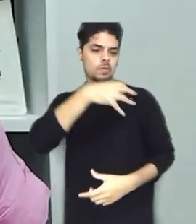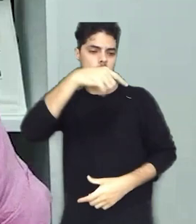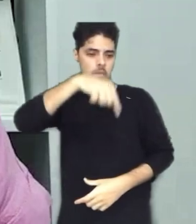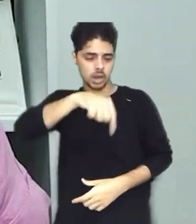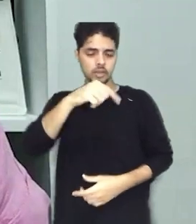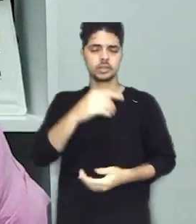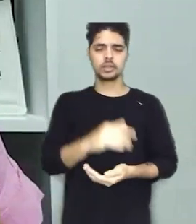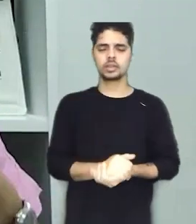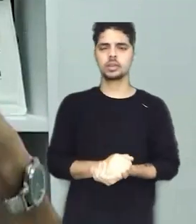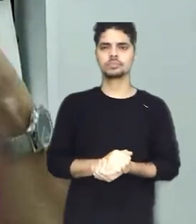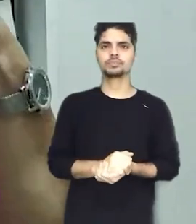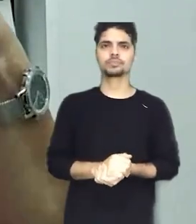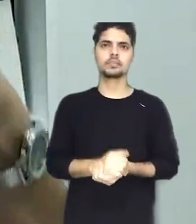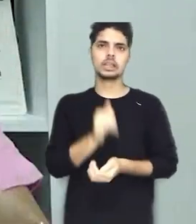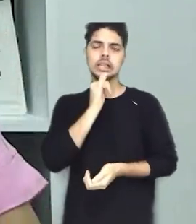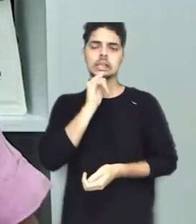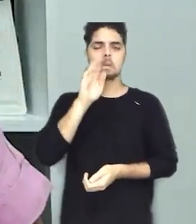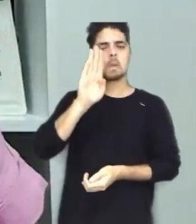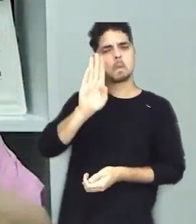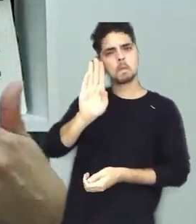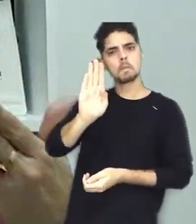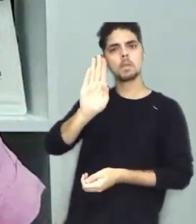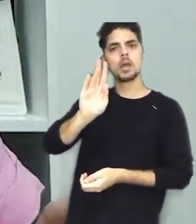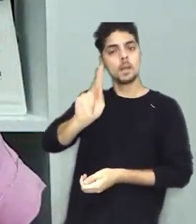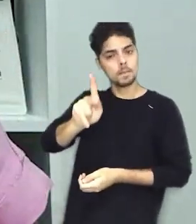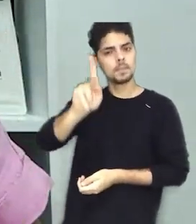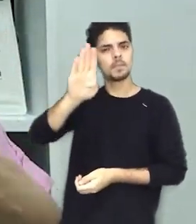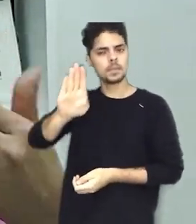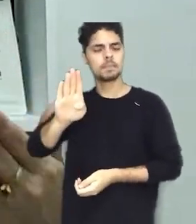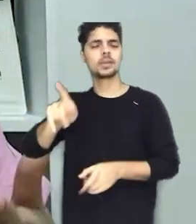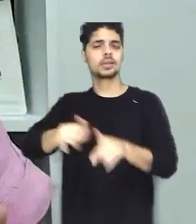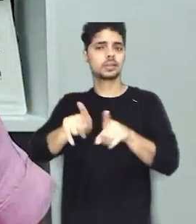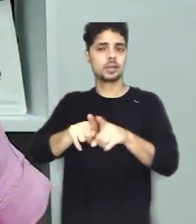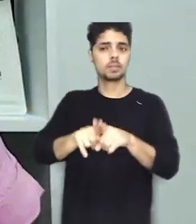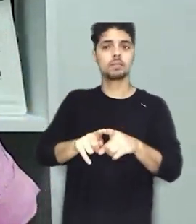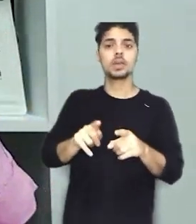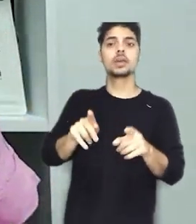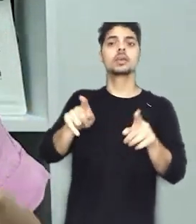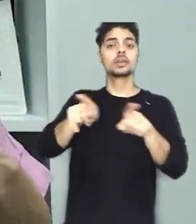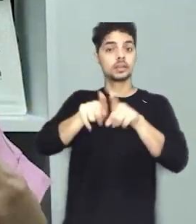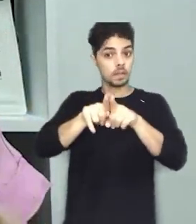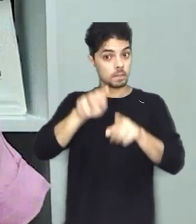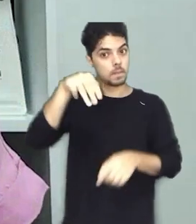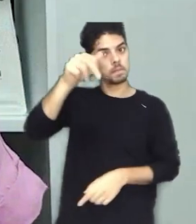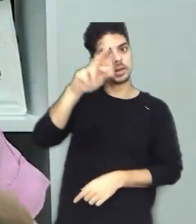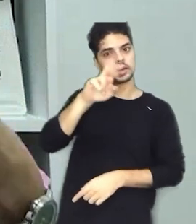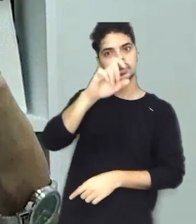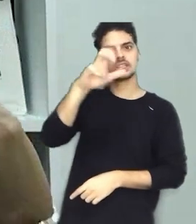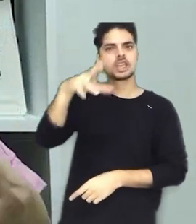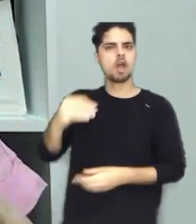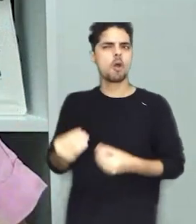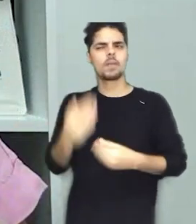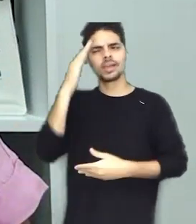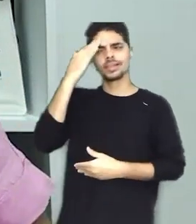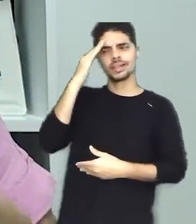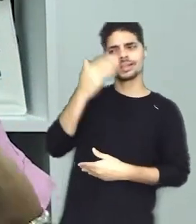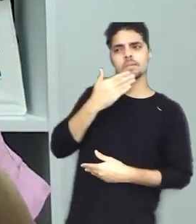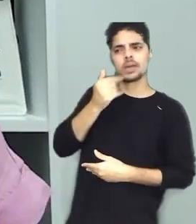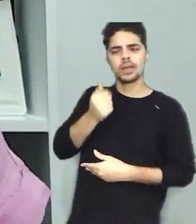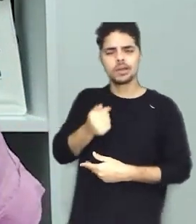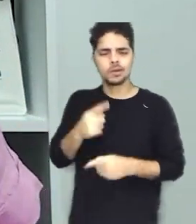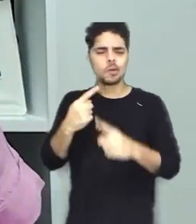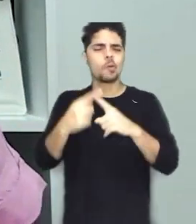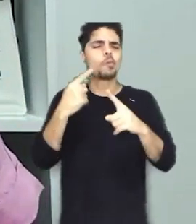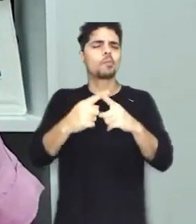Bahia, Pernambuco, Maranhão e Pará, para entender melhor os motivos dos quais os rebeldes